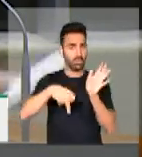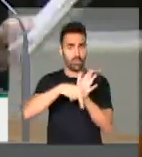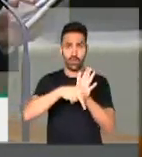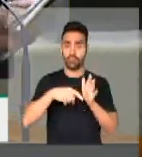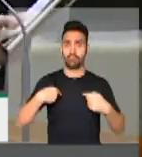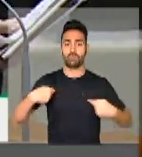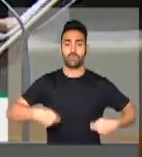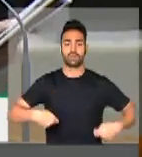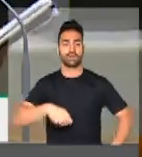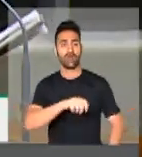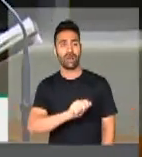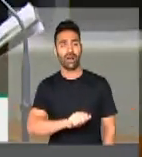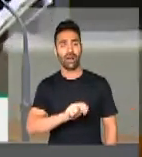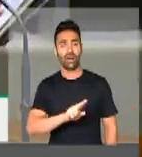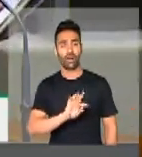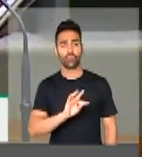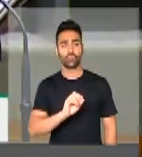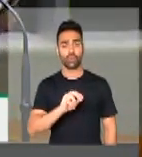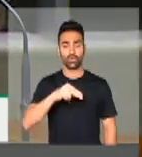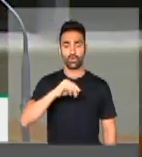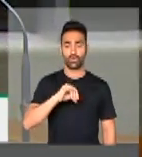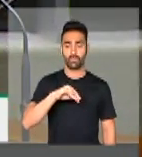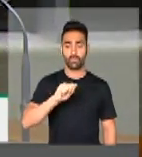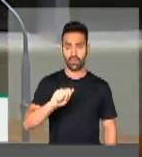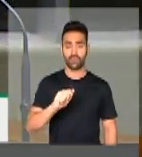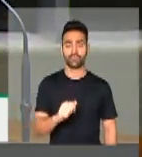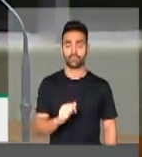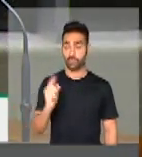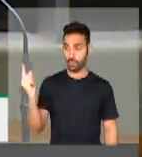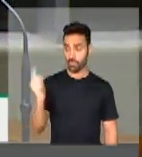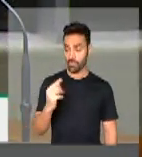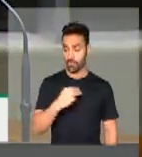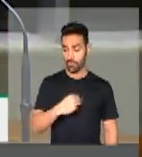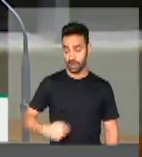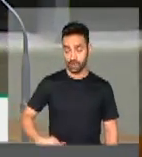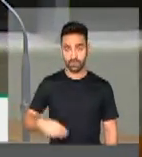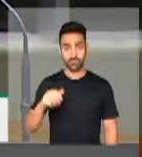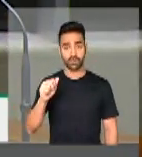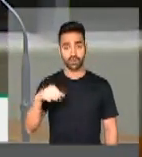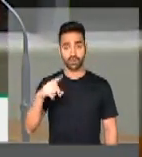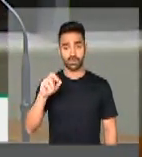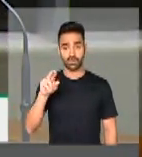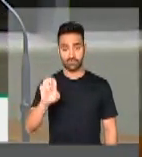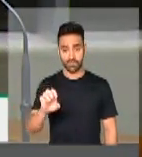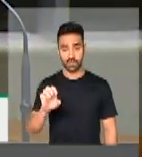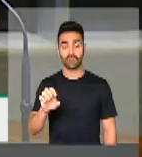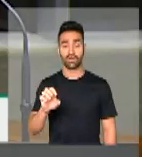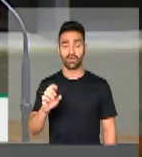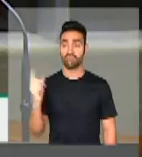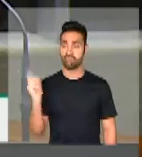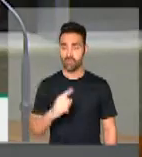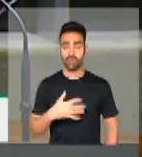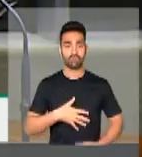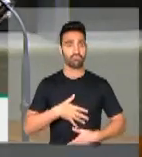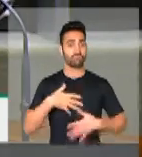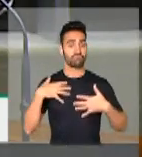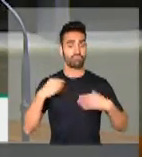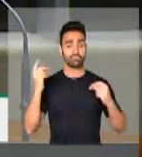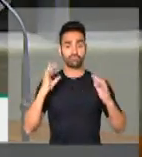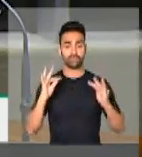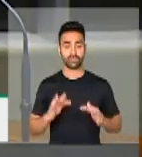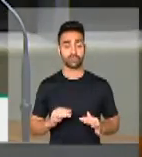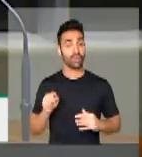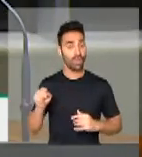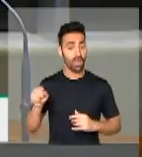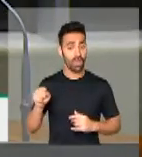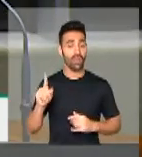Vou aqui dizer que é uma honra ter recebido o ministro André Luiz de Almeida Mendonça. Saber que